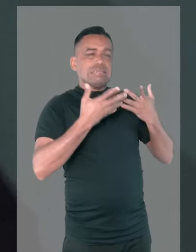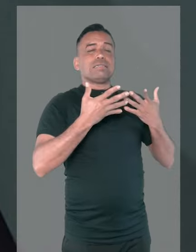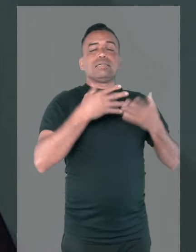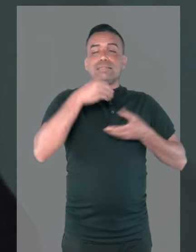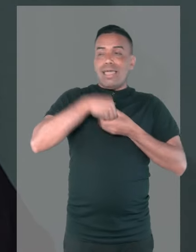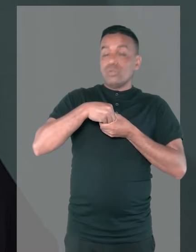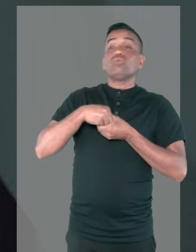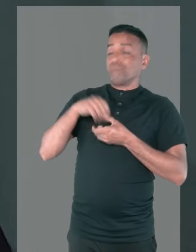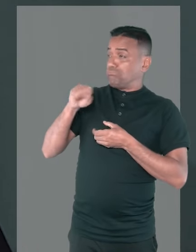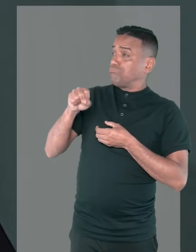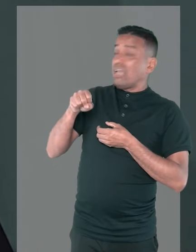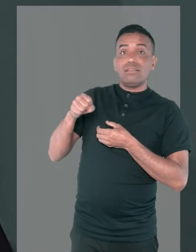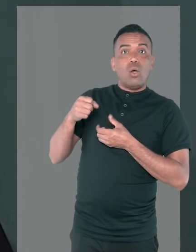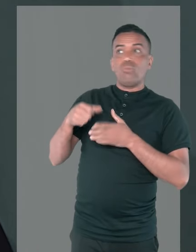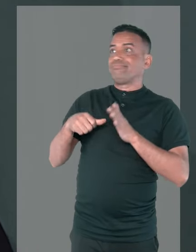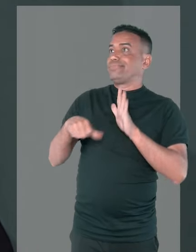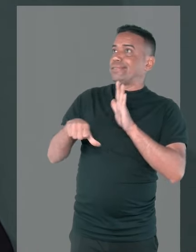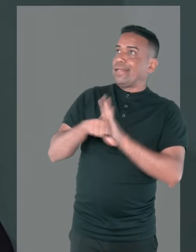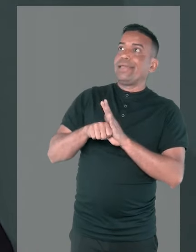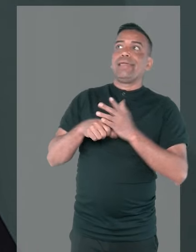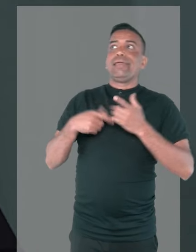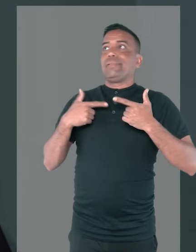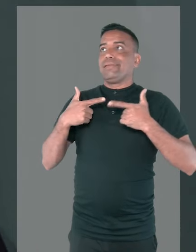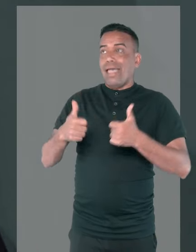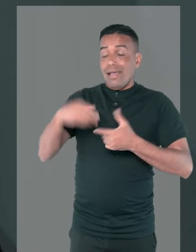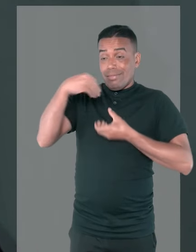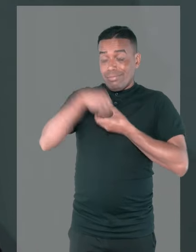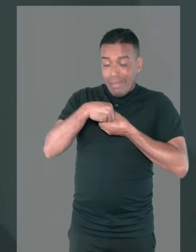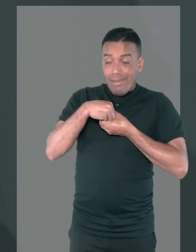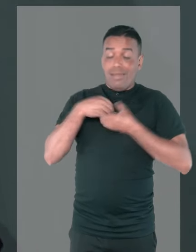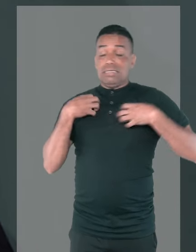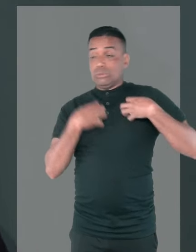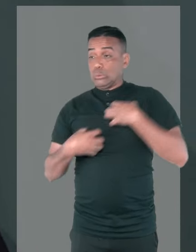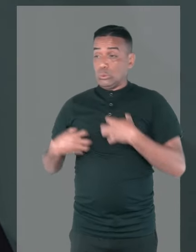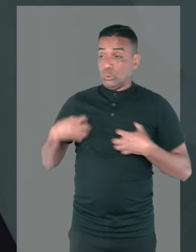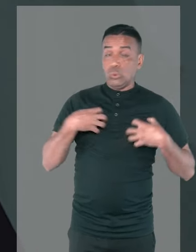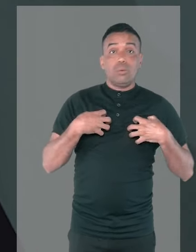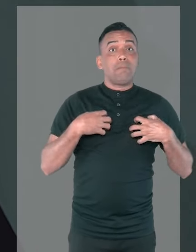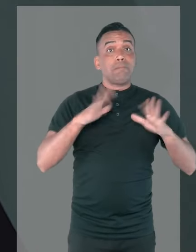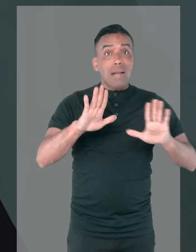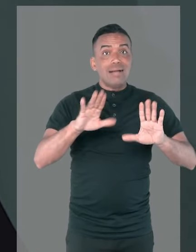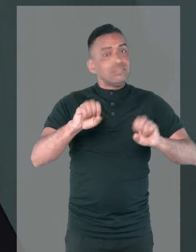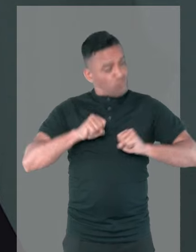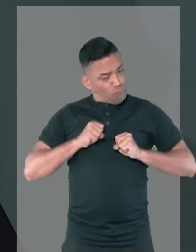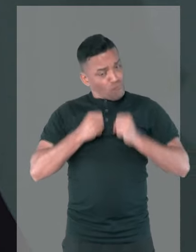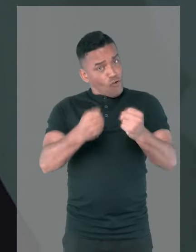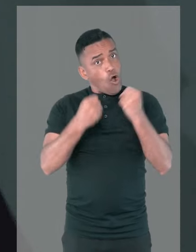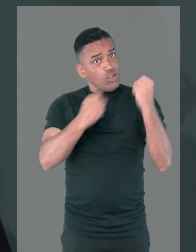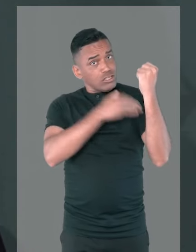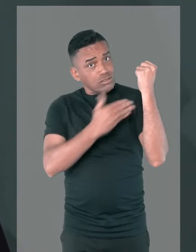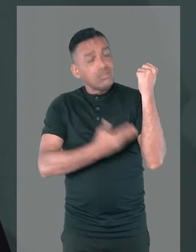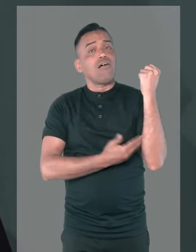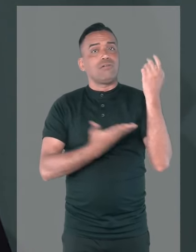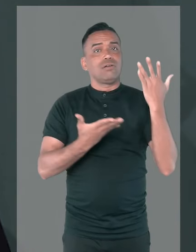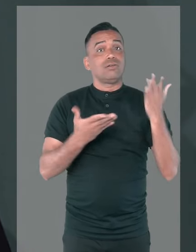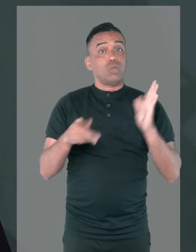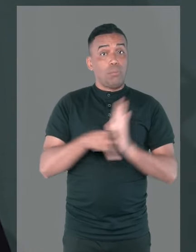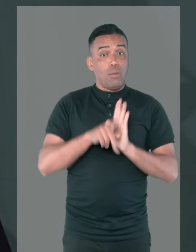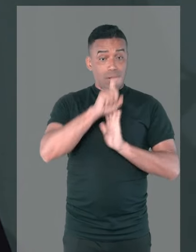e crimes, etc. Mas eles têm uma força, né? E eu pretendo que os